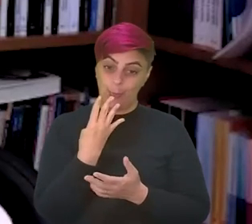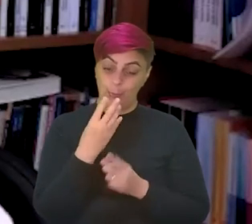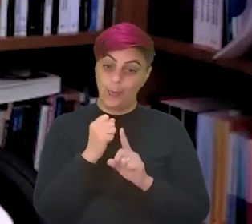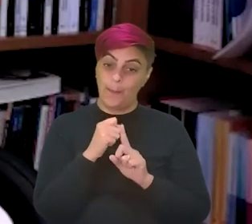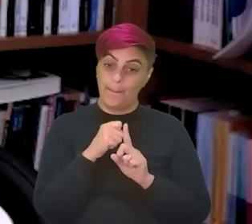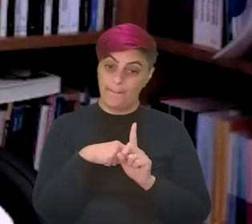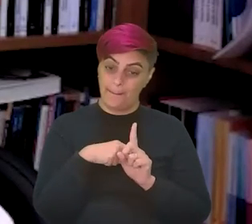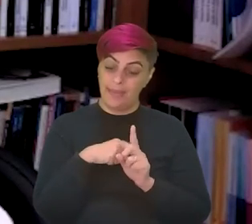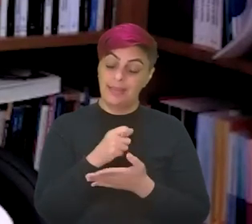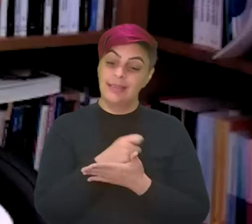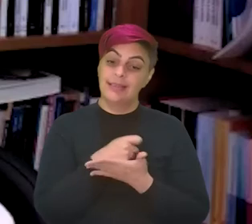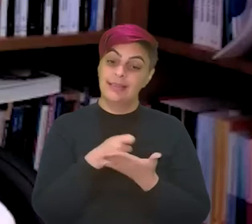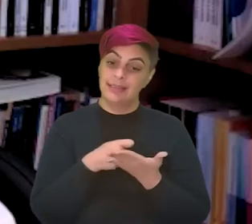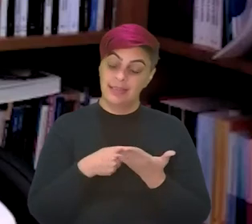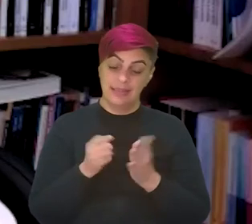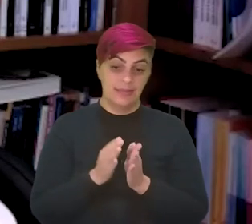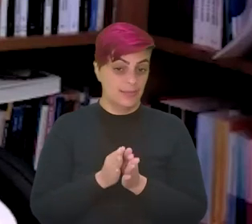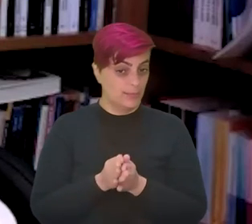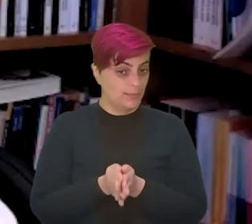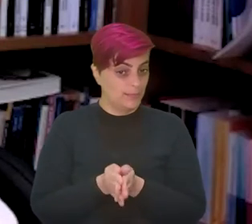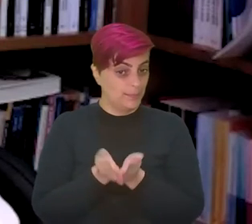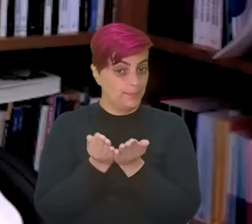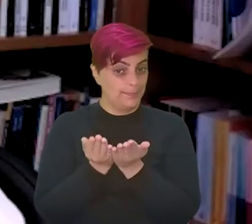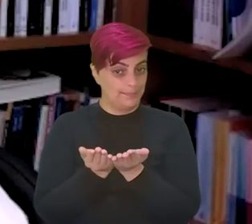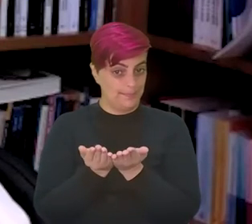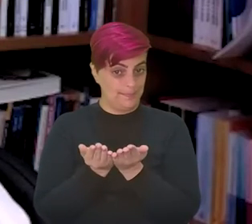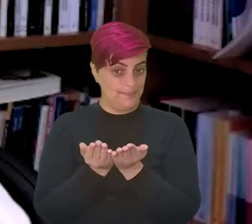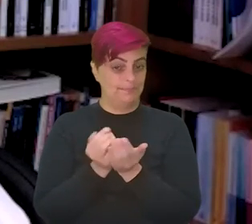escrever Argonautas, né, para escrever o livro.